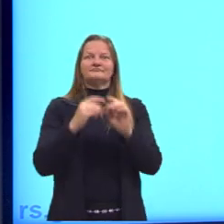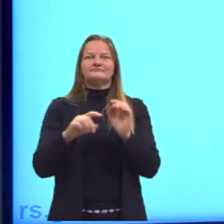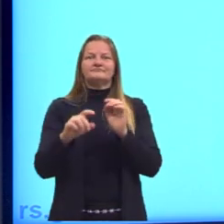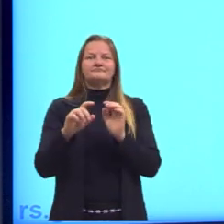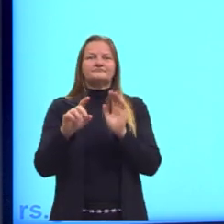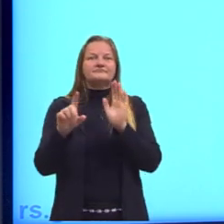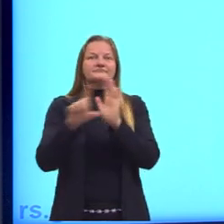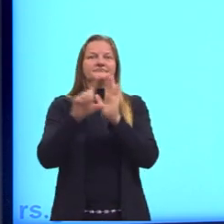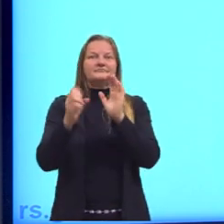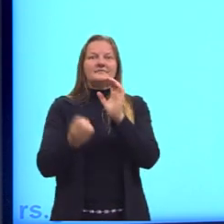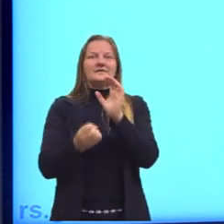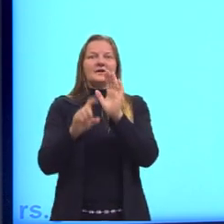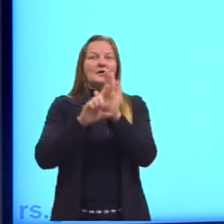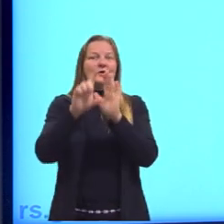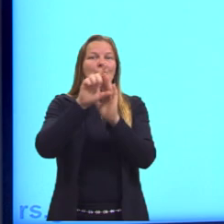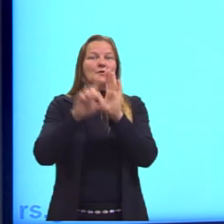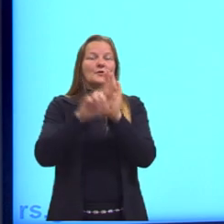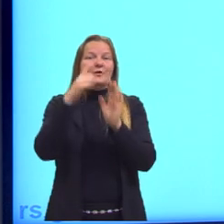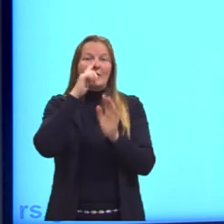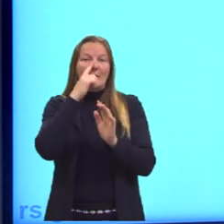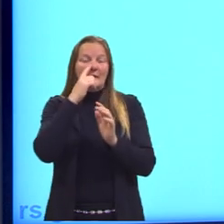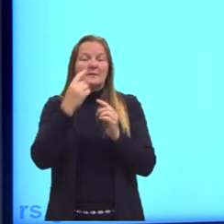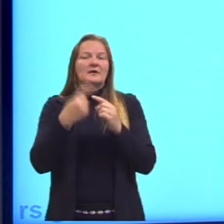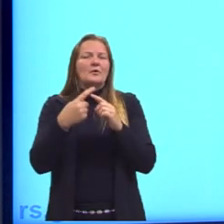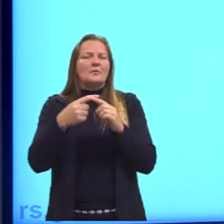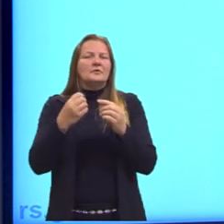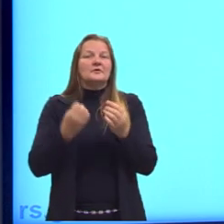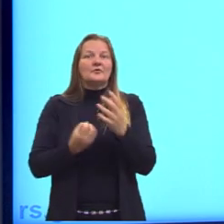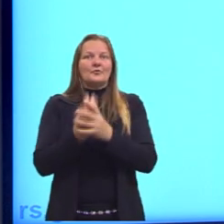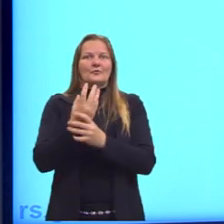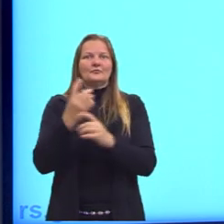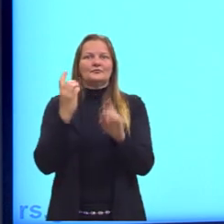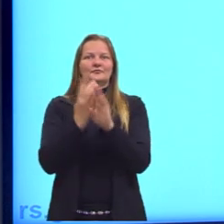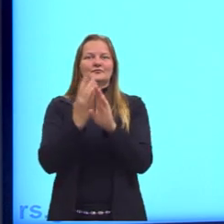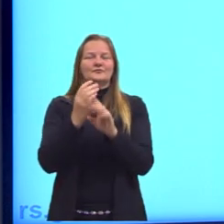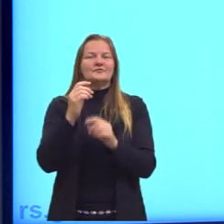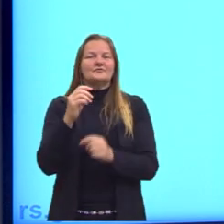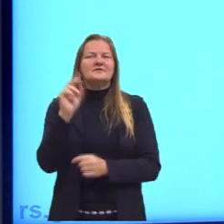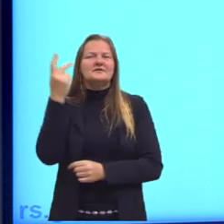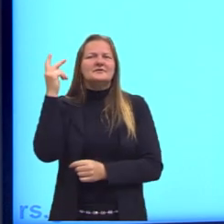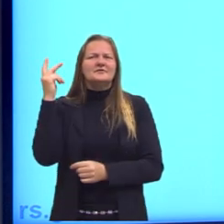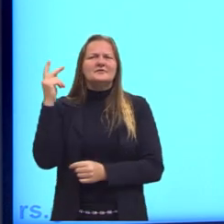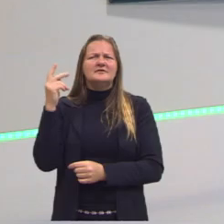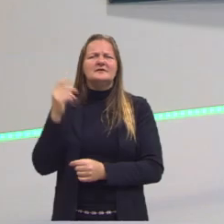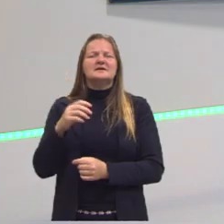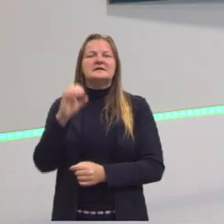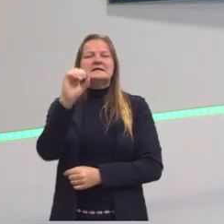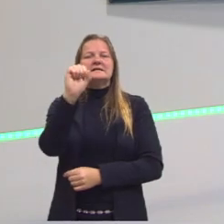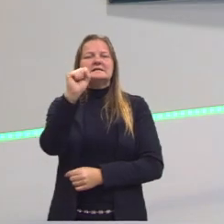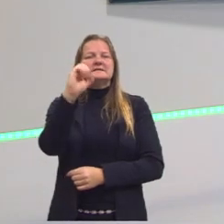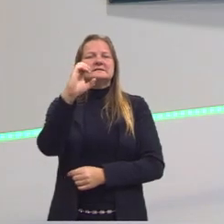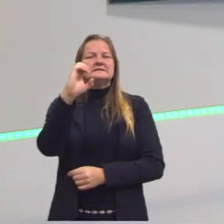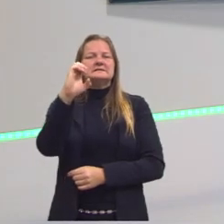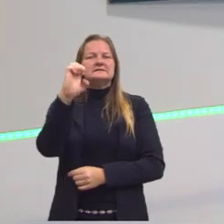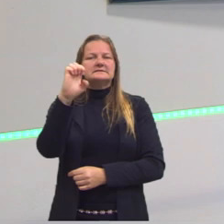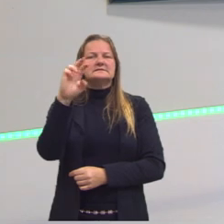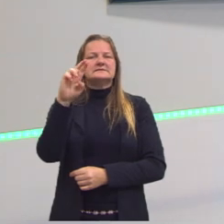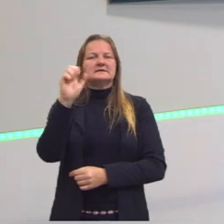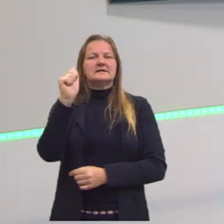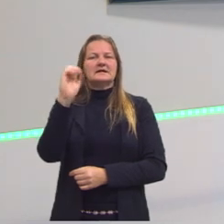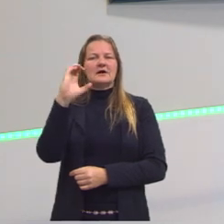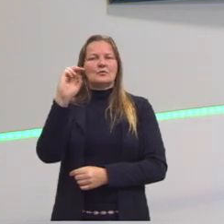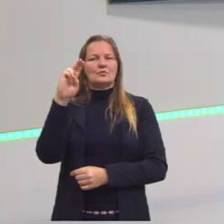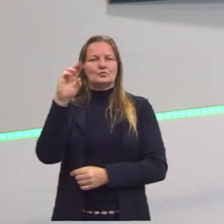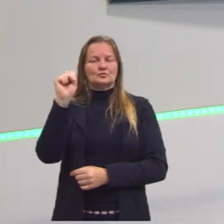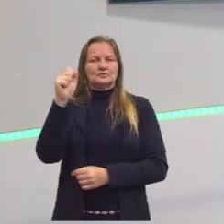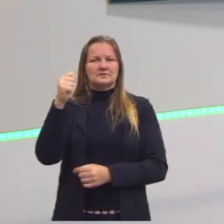princípio de Arquimedes é ela tá então atrelada a história aqui lá em siracusa onde agora que